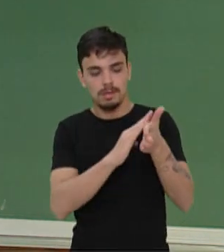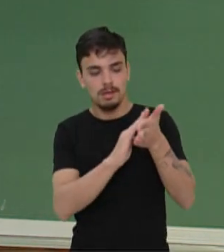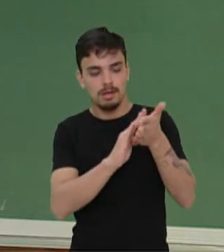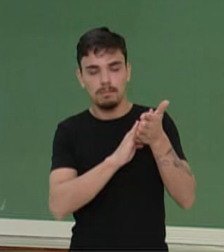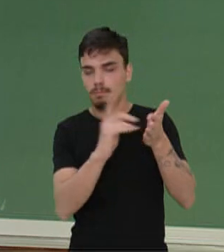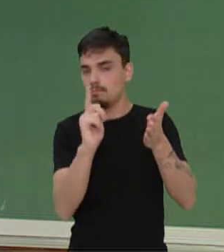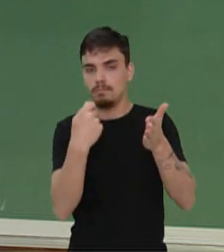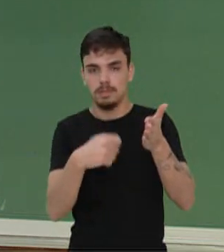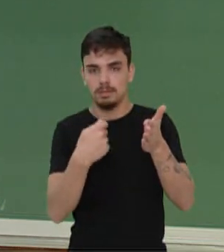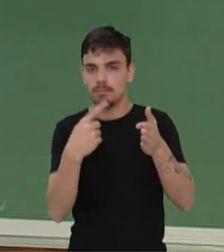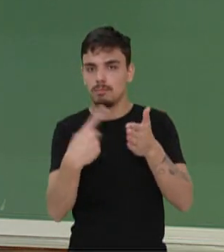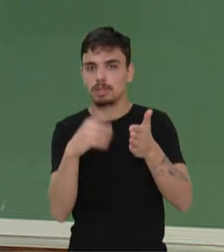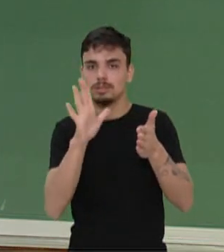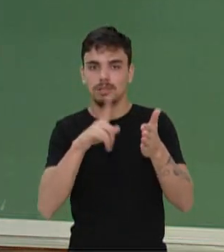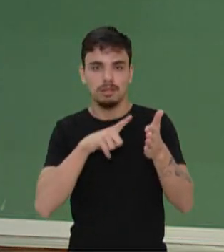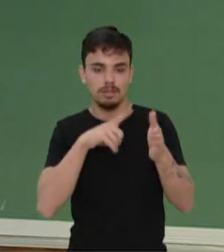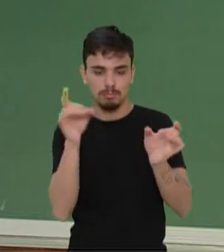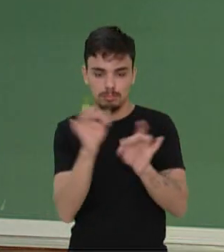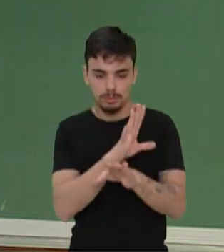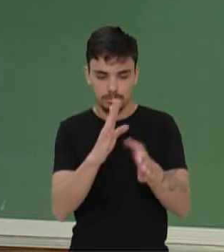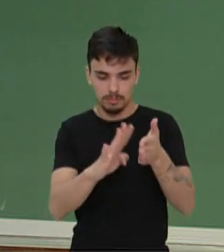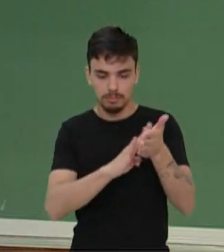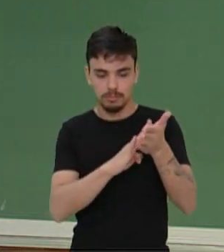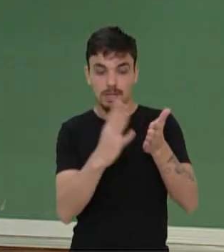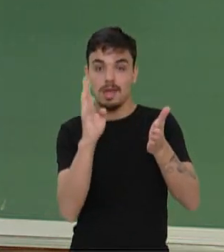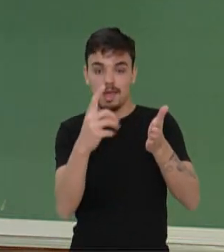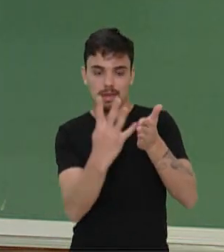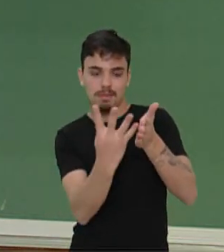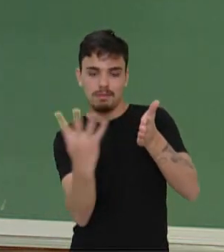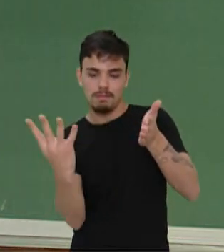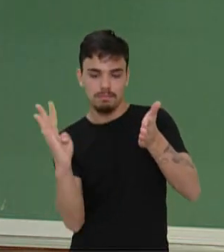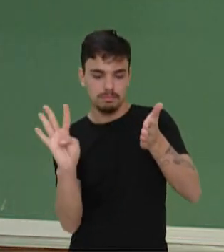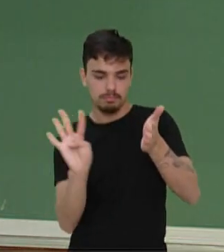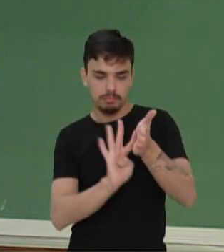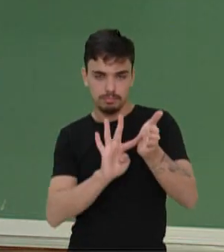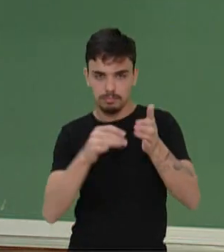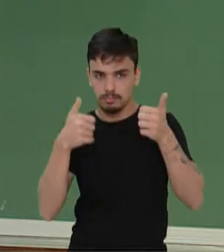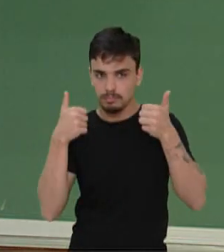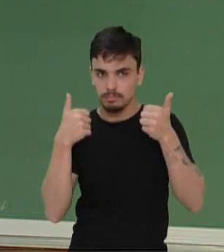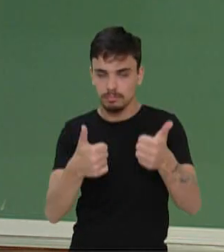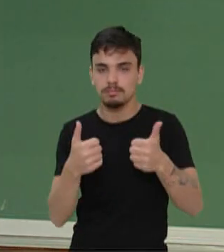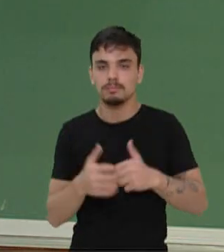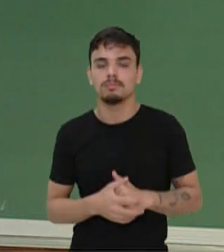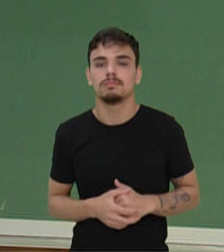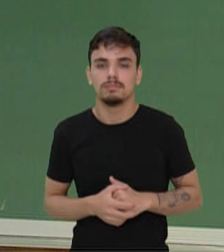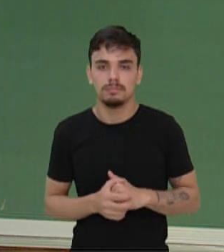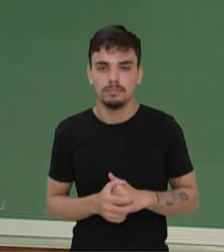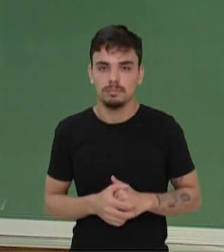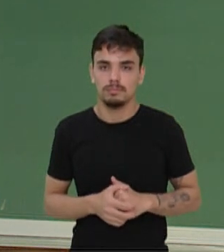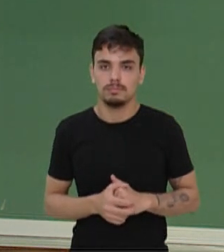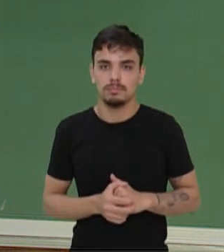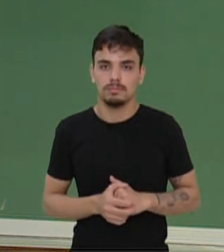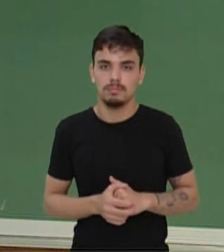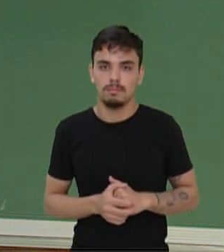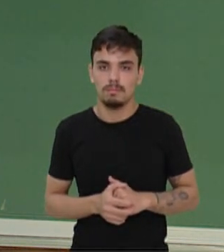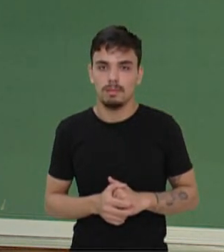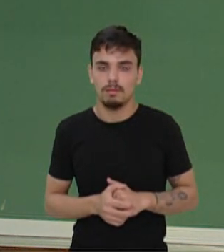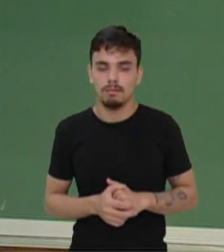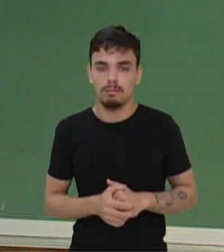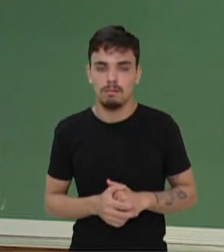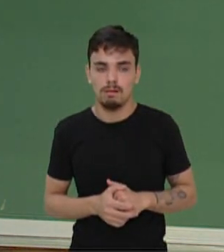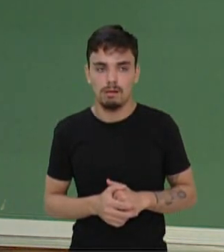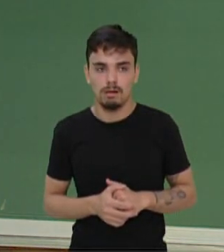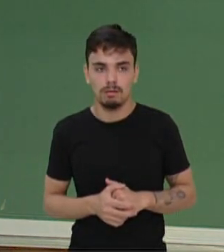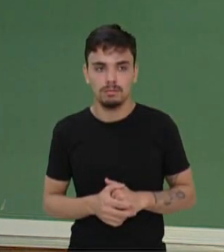ele não vai fazer parte, porque ele já está construído, né? O que faz parte para a gente é só a parte que vai ser construída.